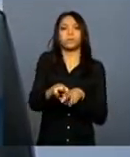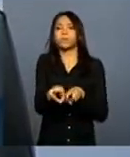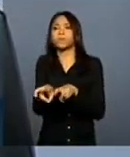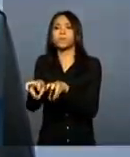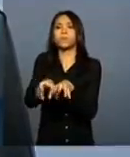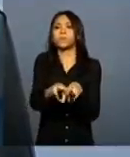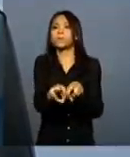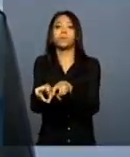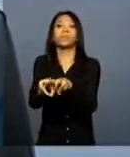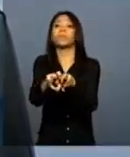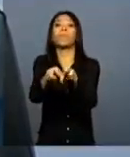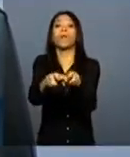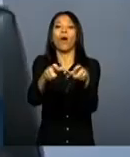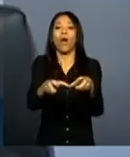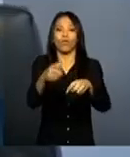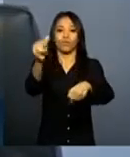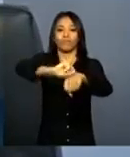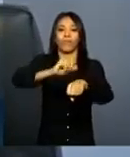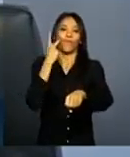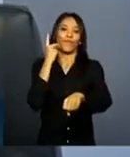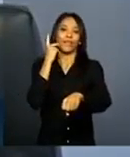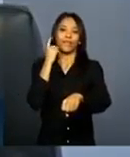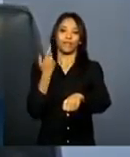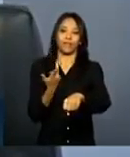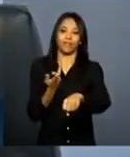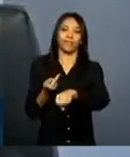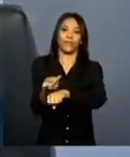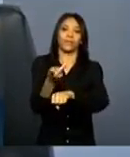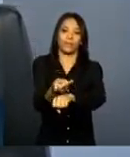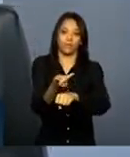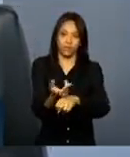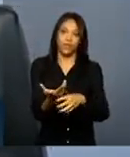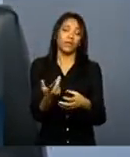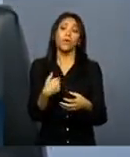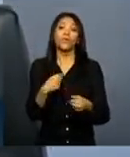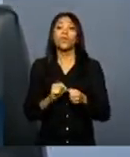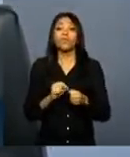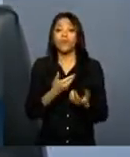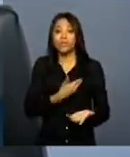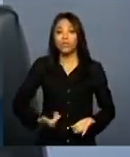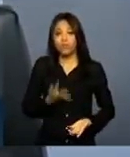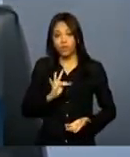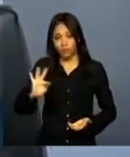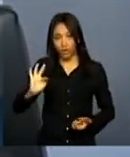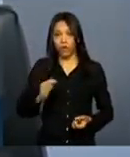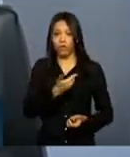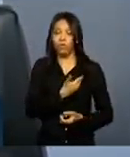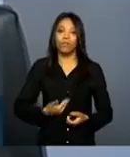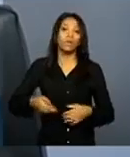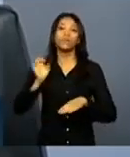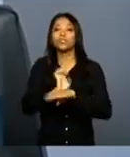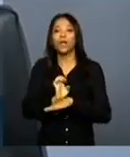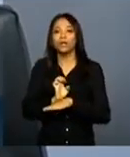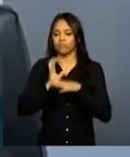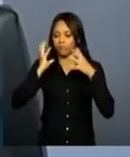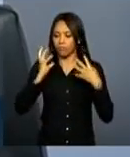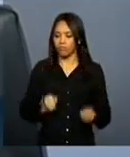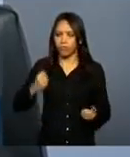para Fortaleza desesperadamente. E aí, o que faz o governo federal e o governo estadual? Se